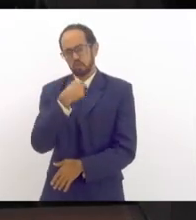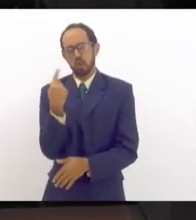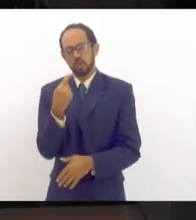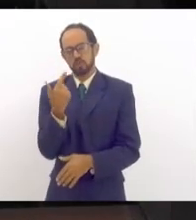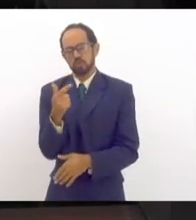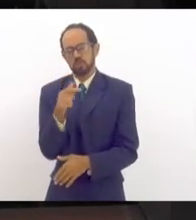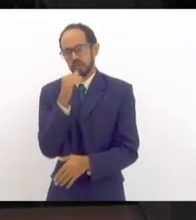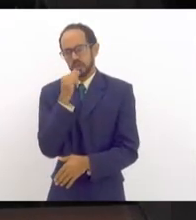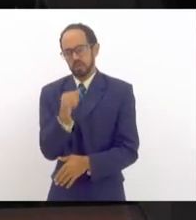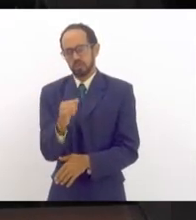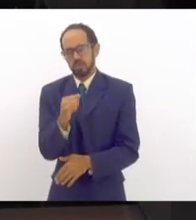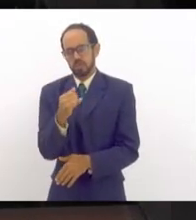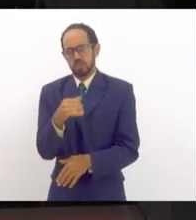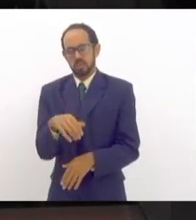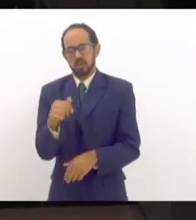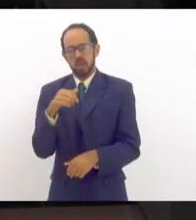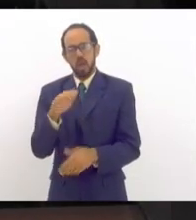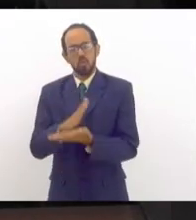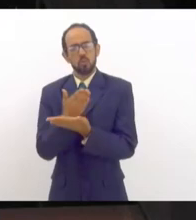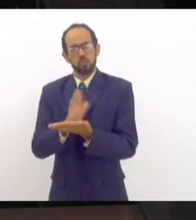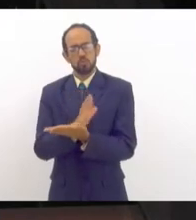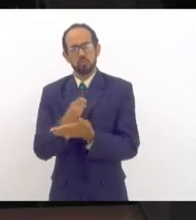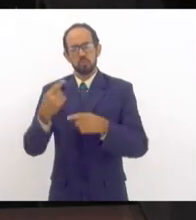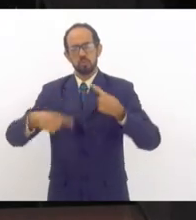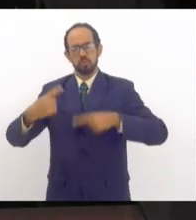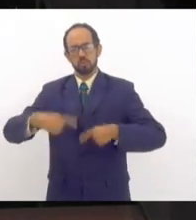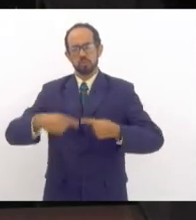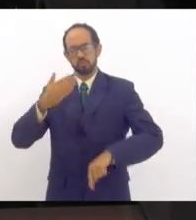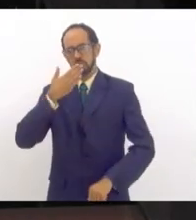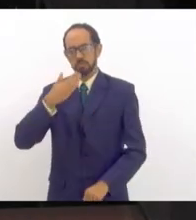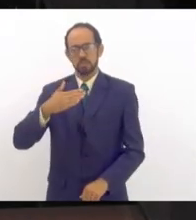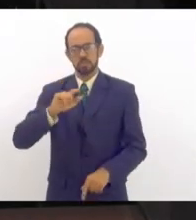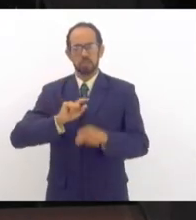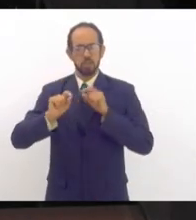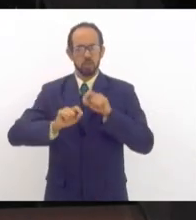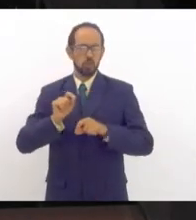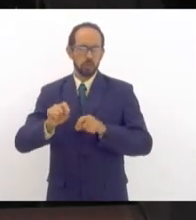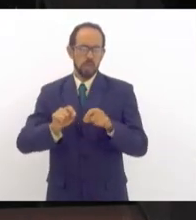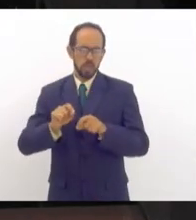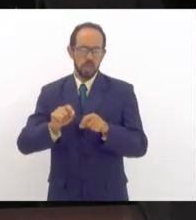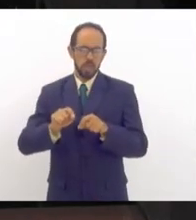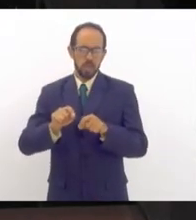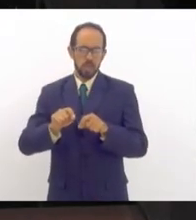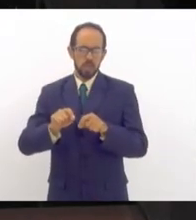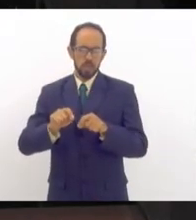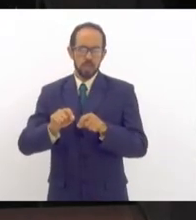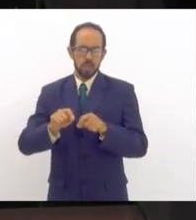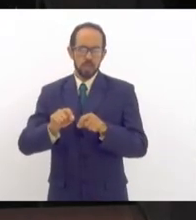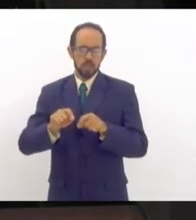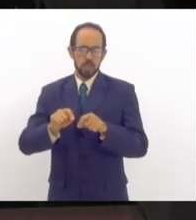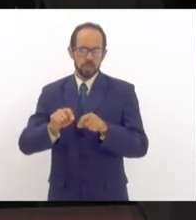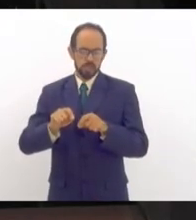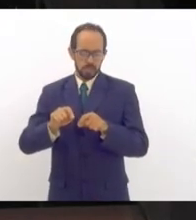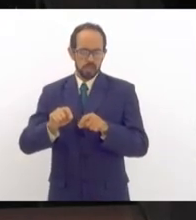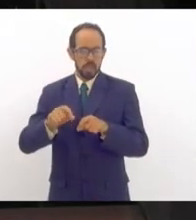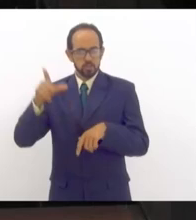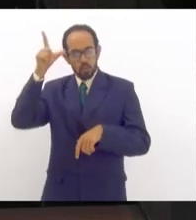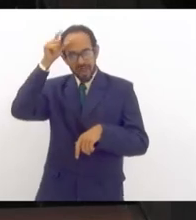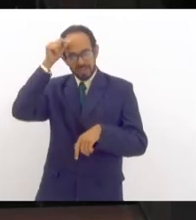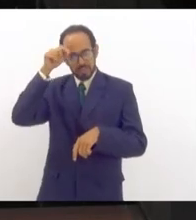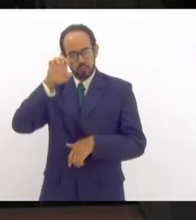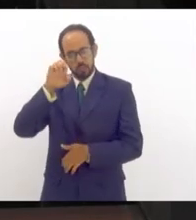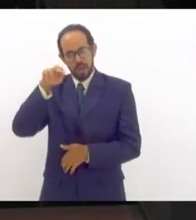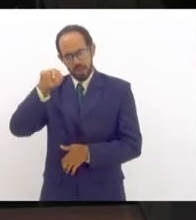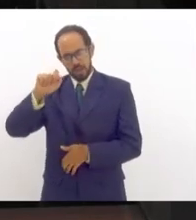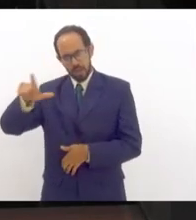simplesmente pediram para que outras figuras políticas aliviassem com anel aí eu quero saber que